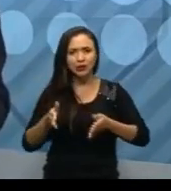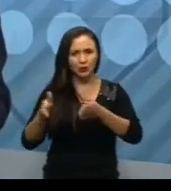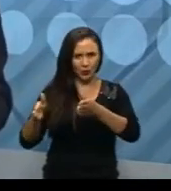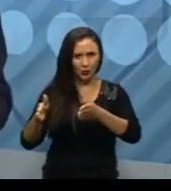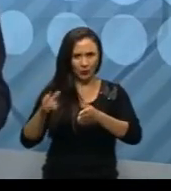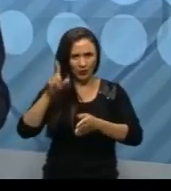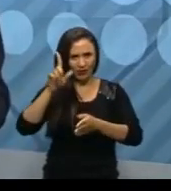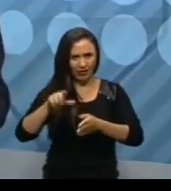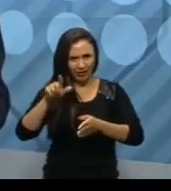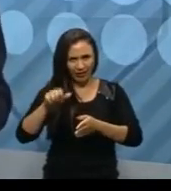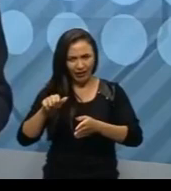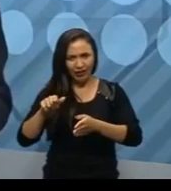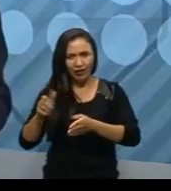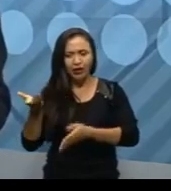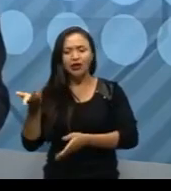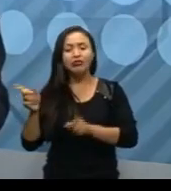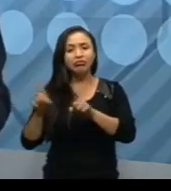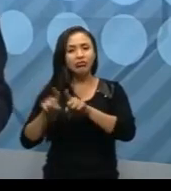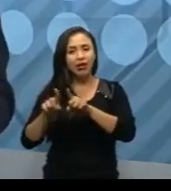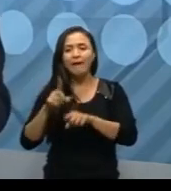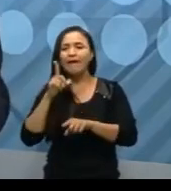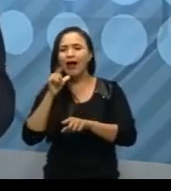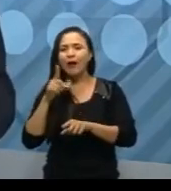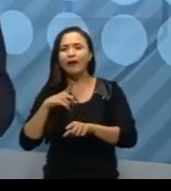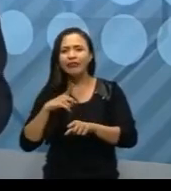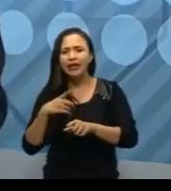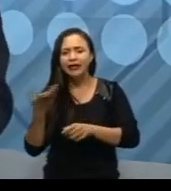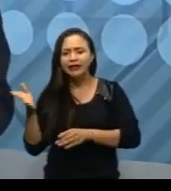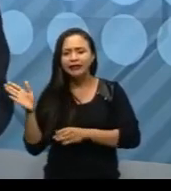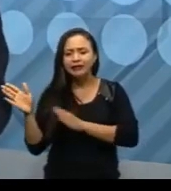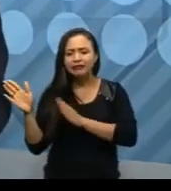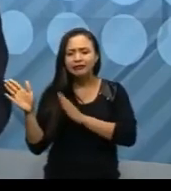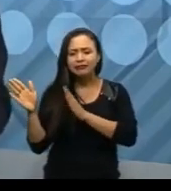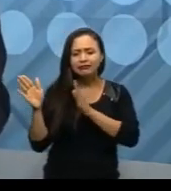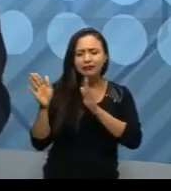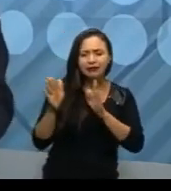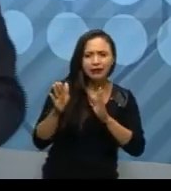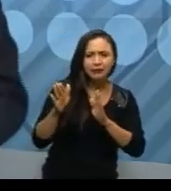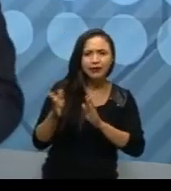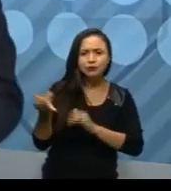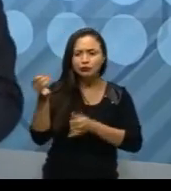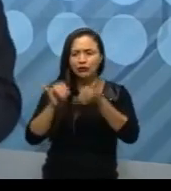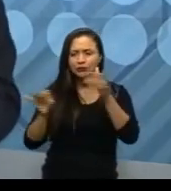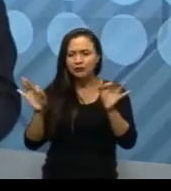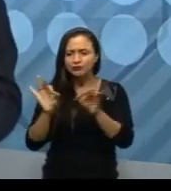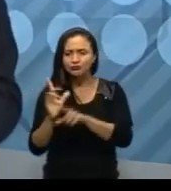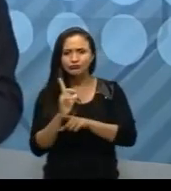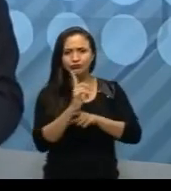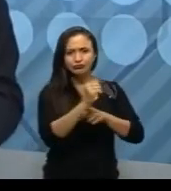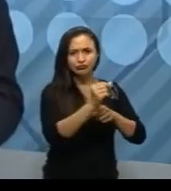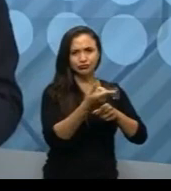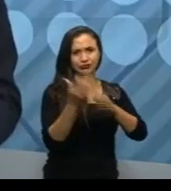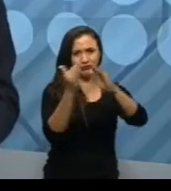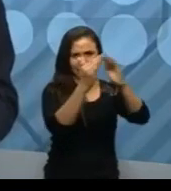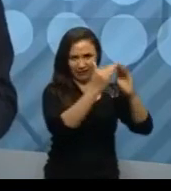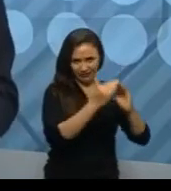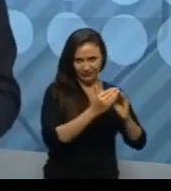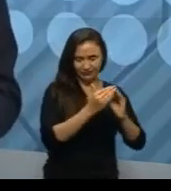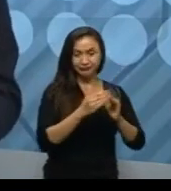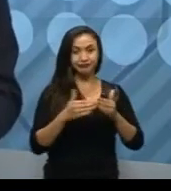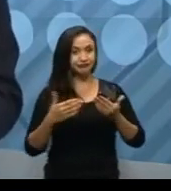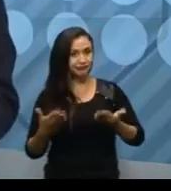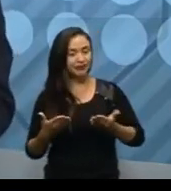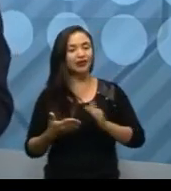tratada, aquela que sai depois da estação de tratamento de água e distribui para as cidades, para as residências. Então, muito bem, o que aconteceu? A